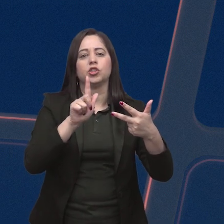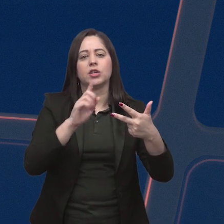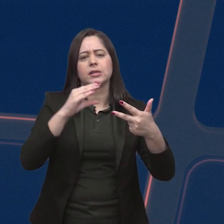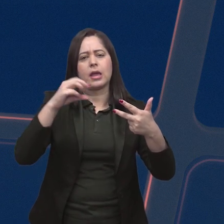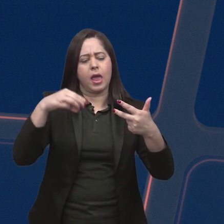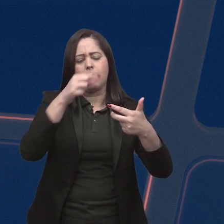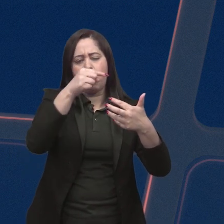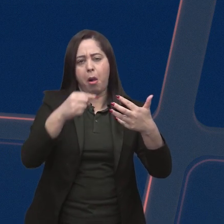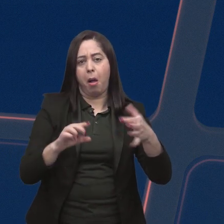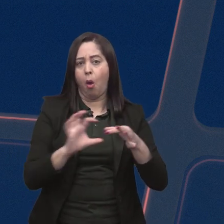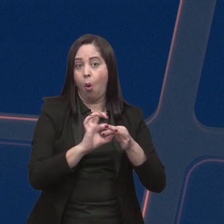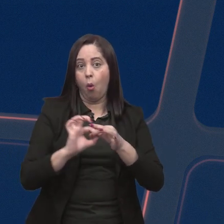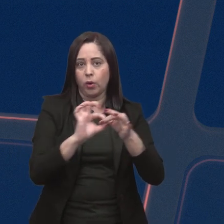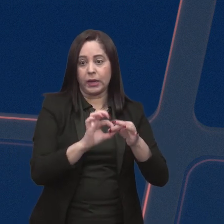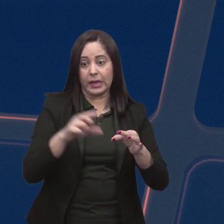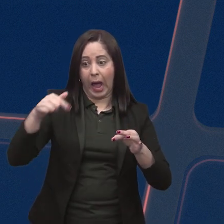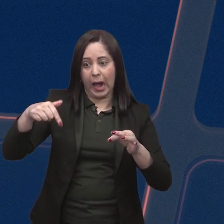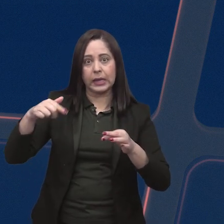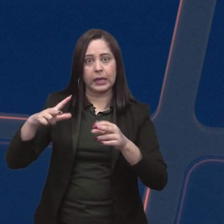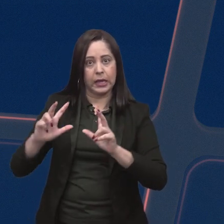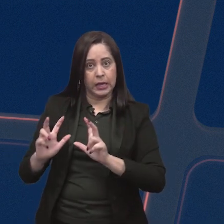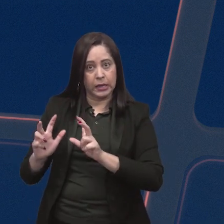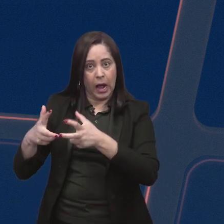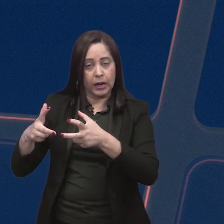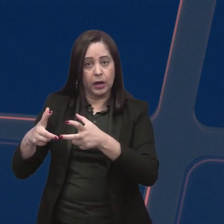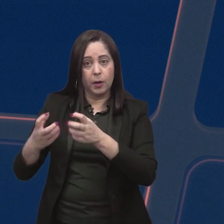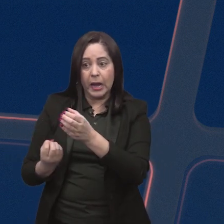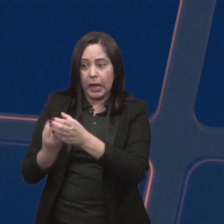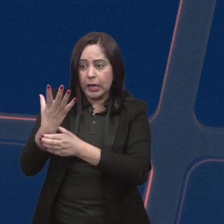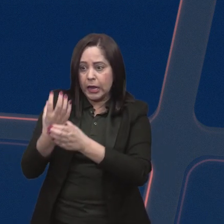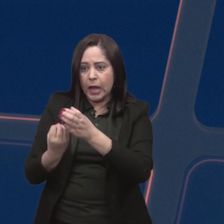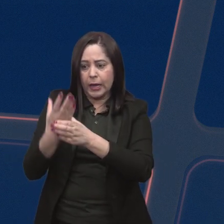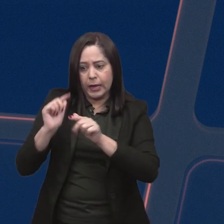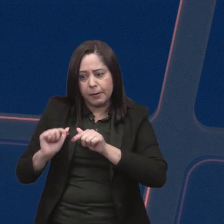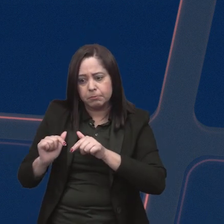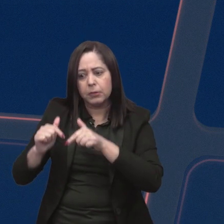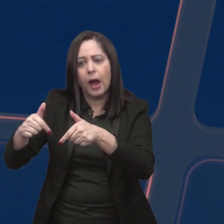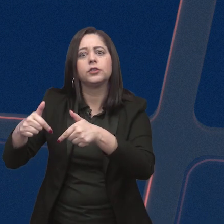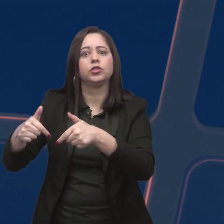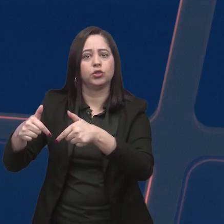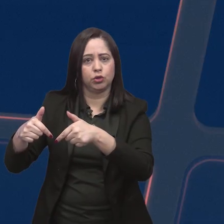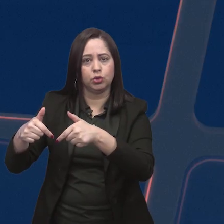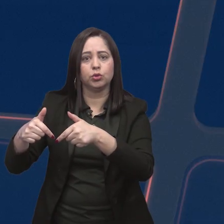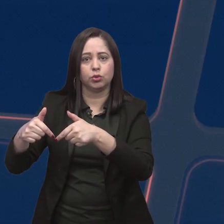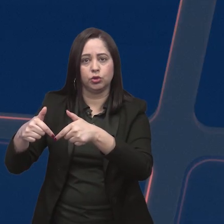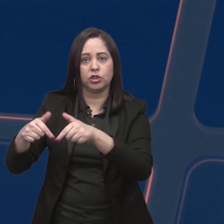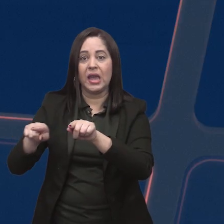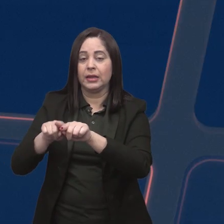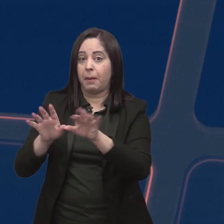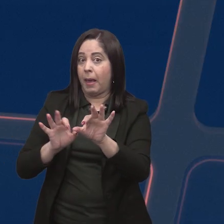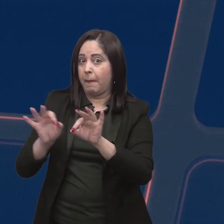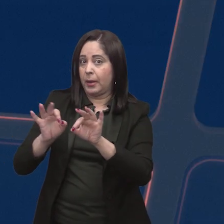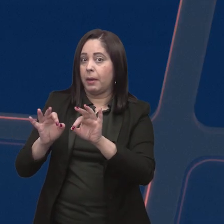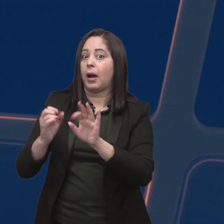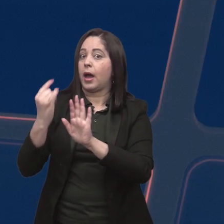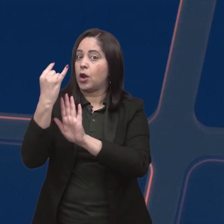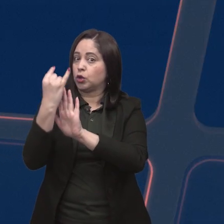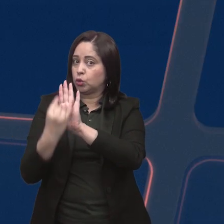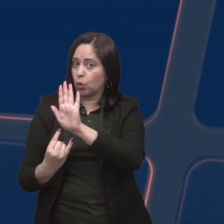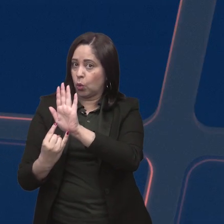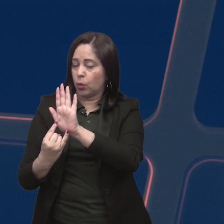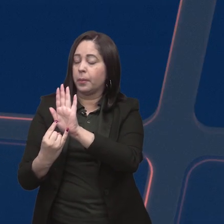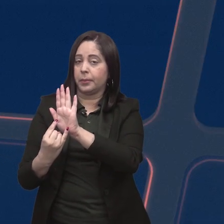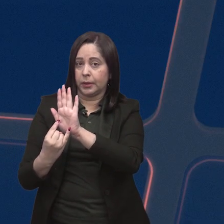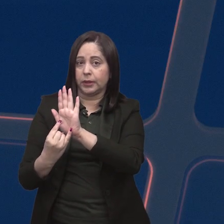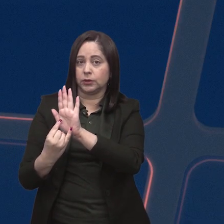Campos. Aqui no Legislativo, a Câmara Municipal vem atuando diretamente na criação de políticas públicas na área e nos